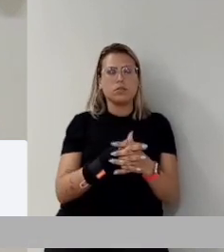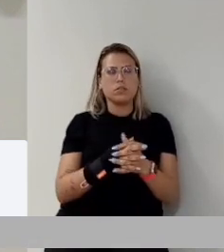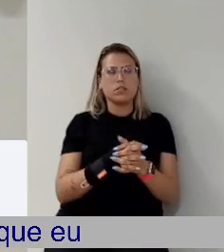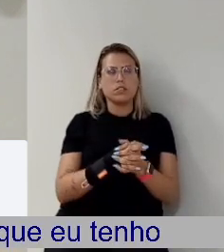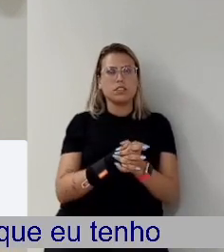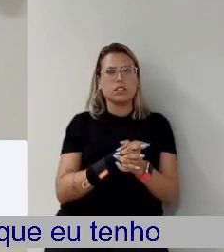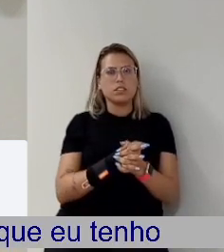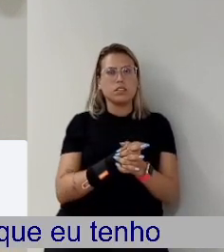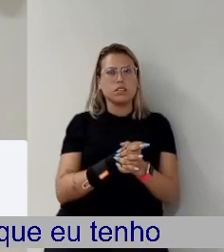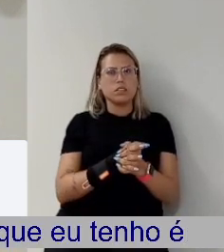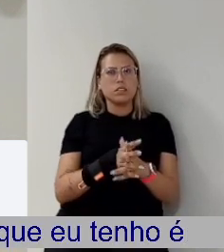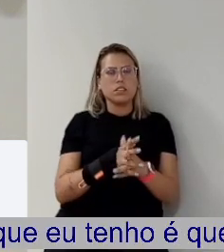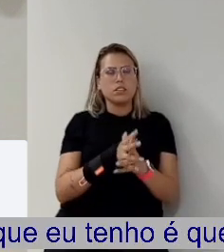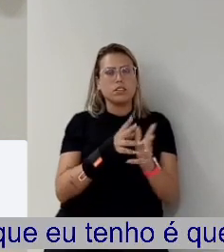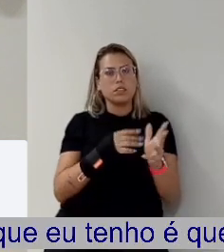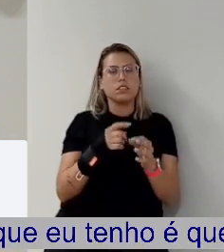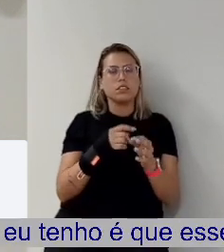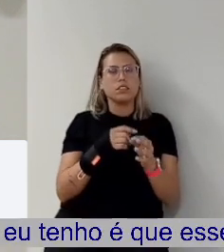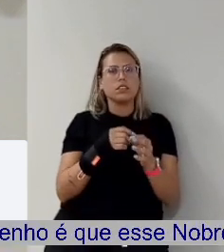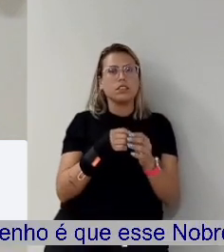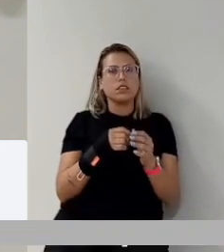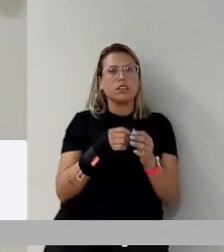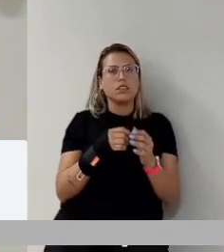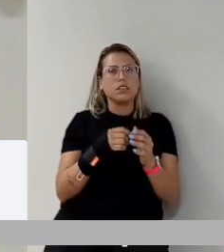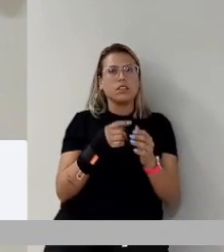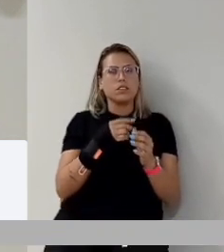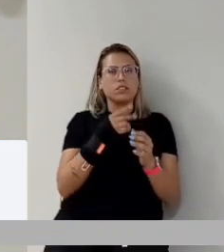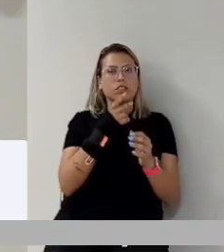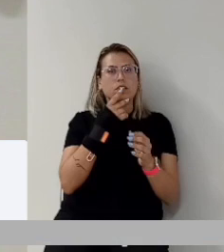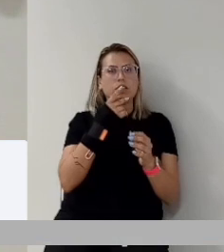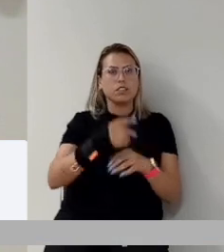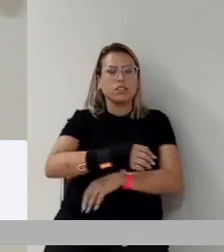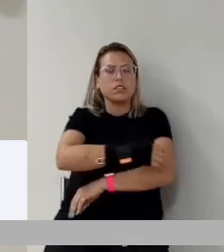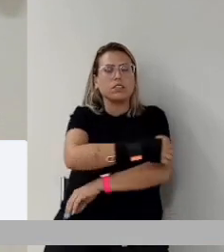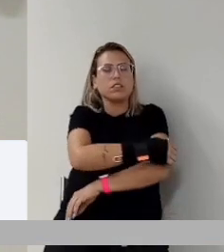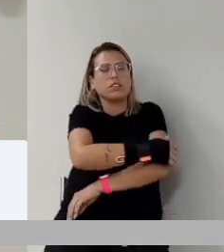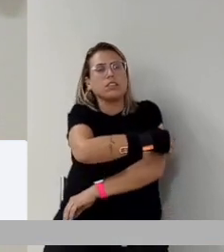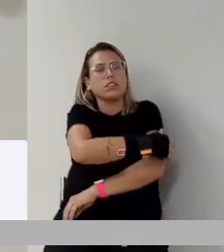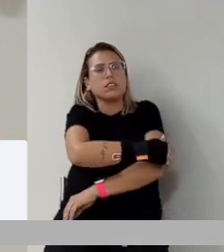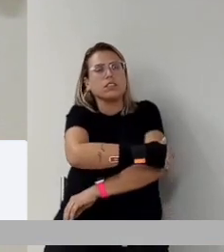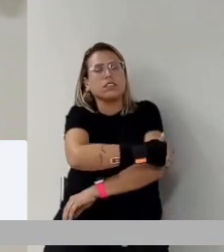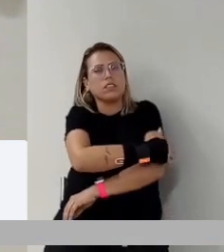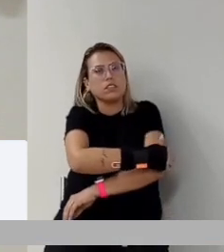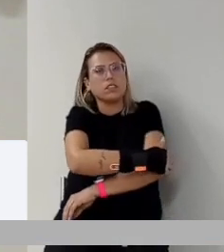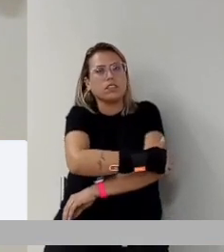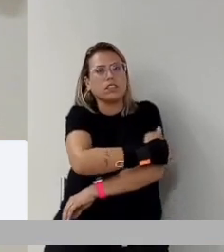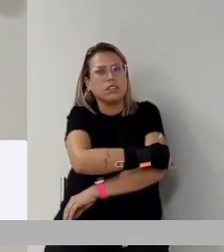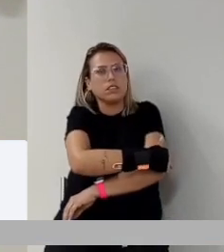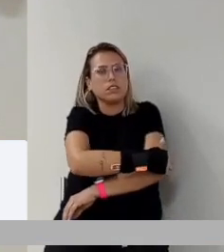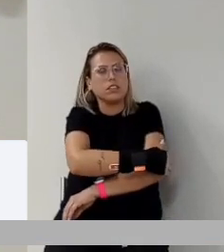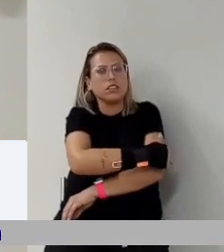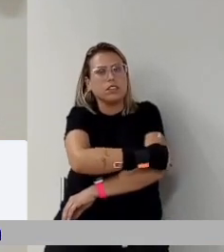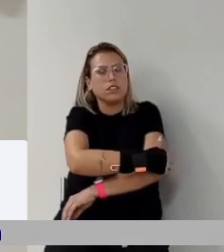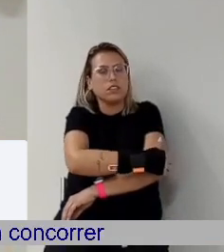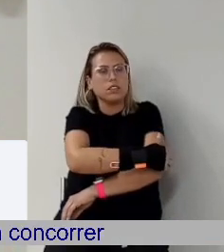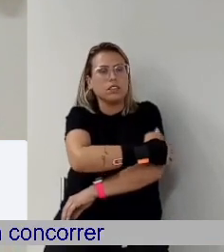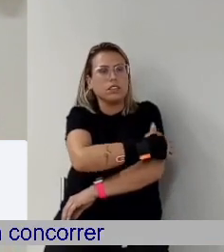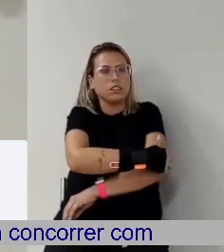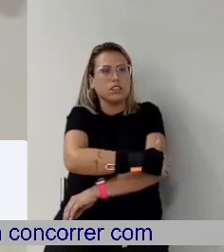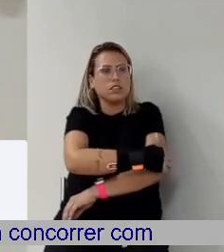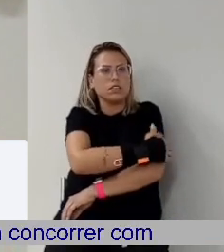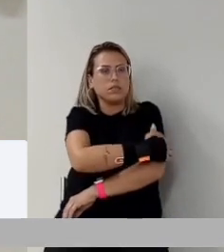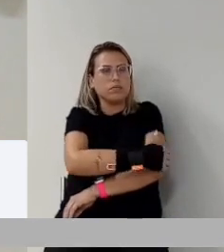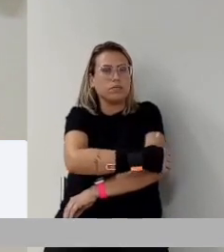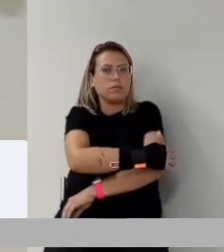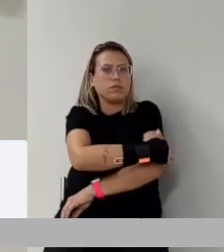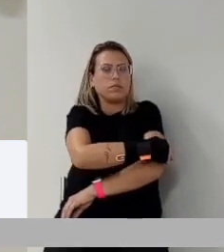tenho é que esse Nobre colega que vos fala aqui está e disposto a a concorrer como pré-candidato